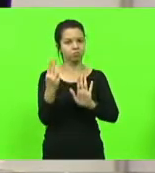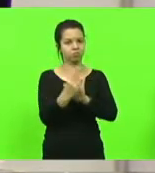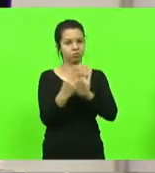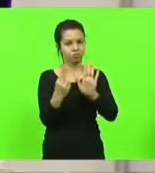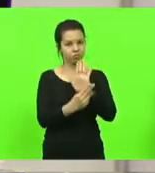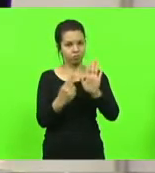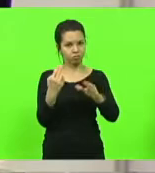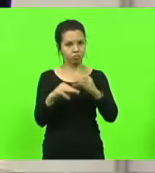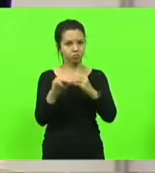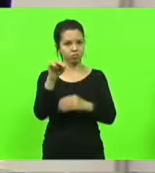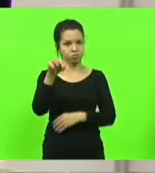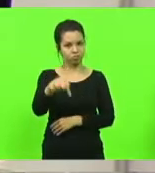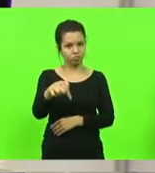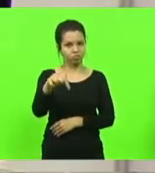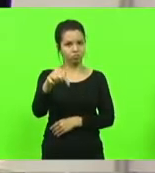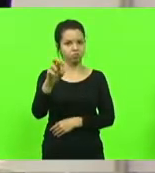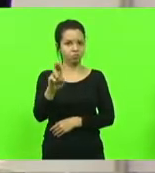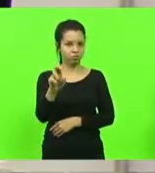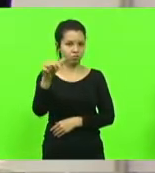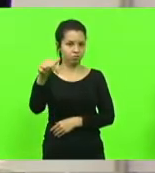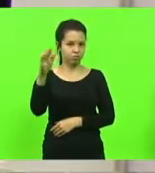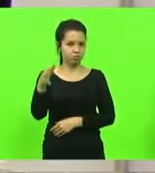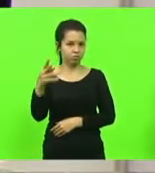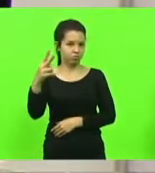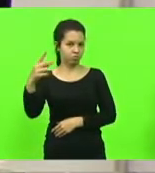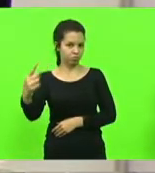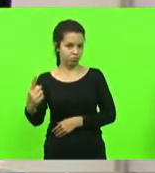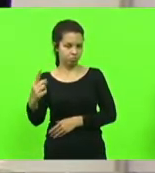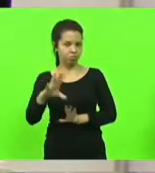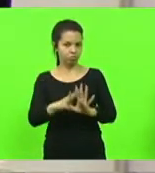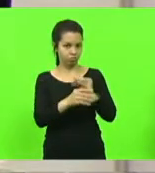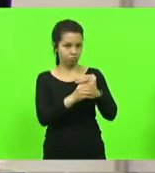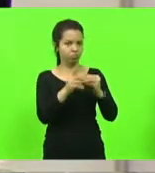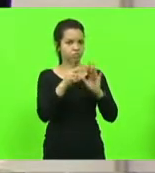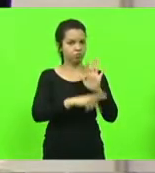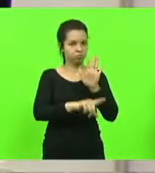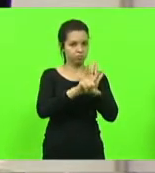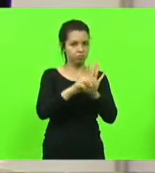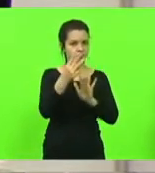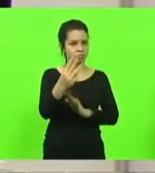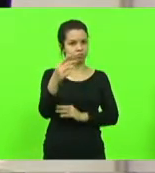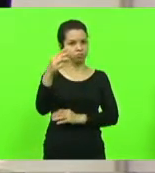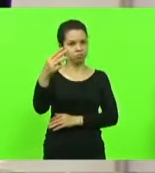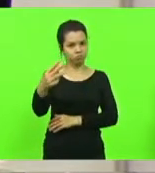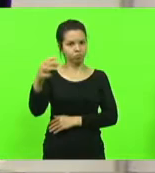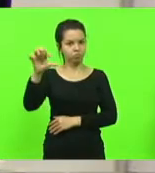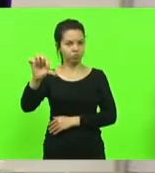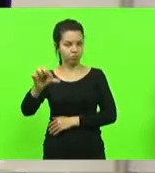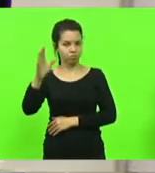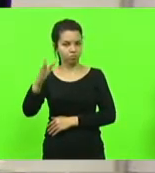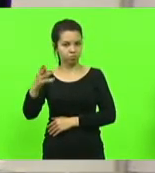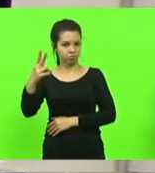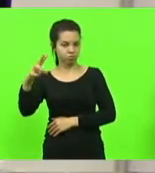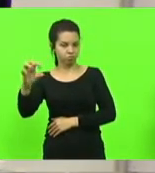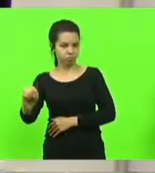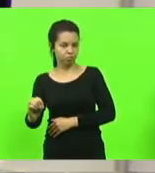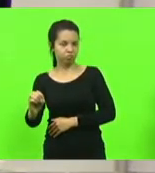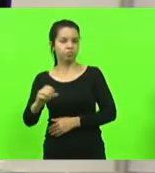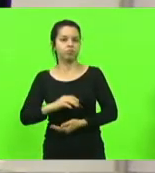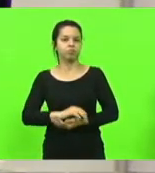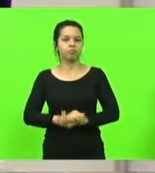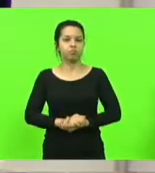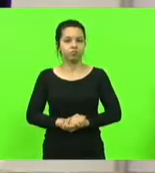mensagem 757 de 2021, aposto ao projeto de lei 339 de 2020, com a